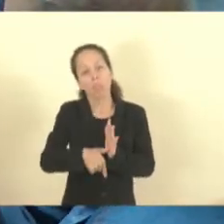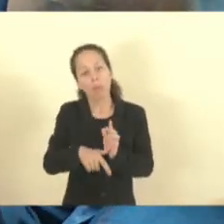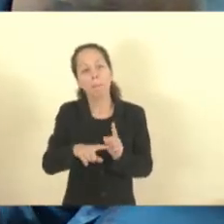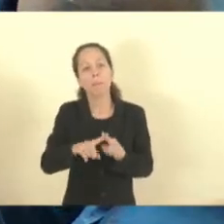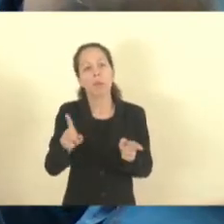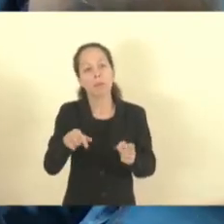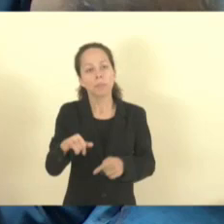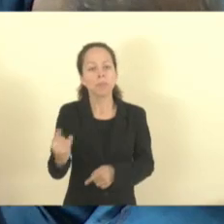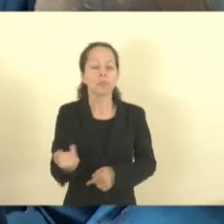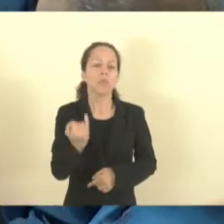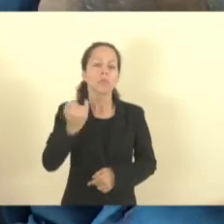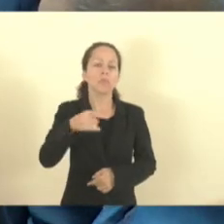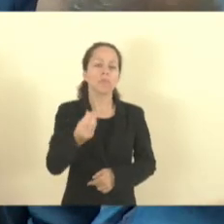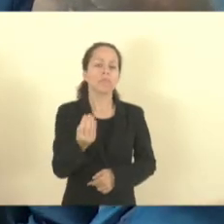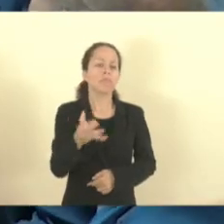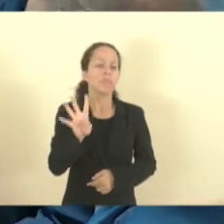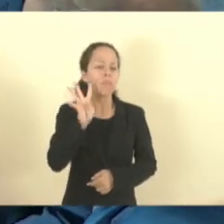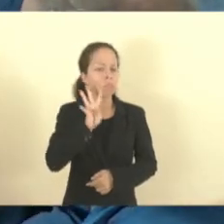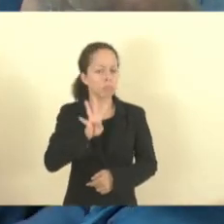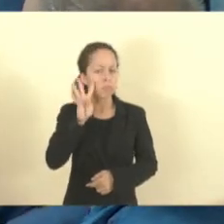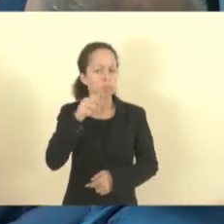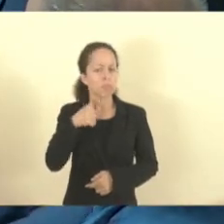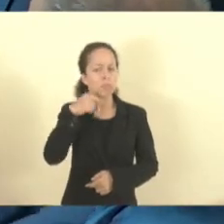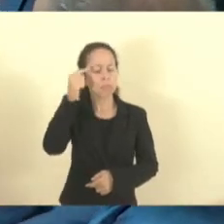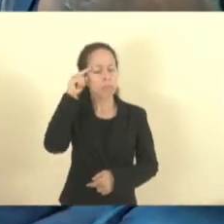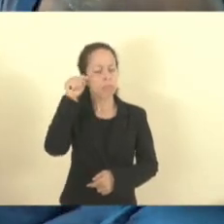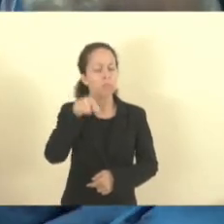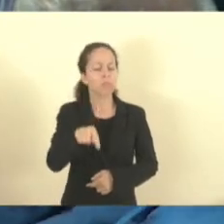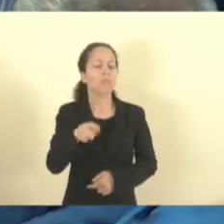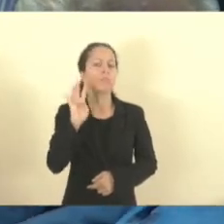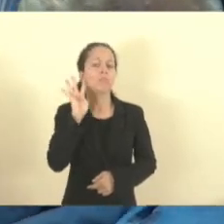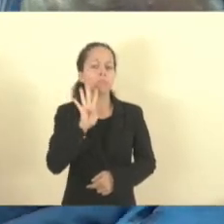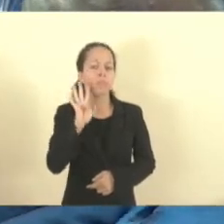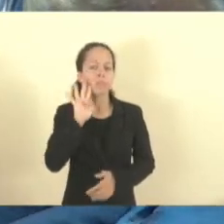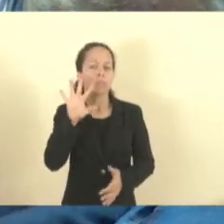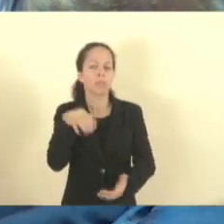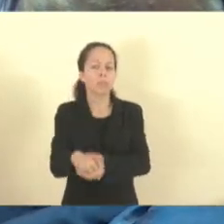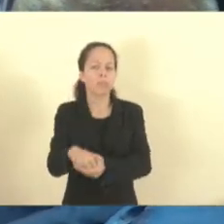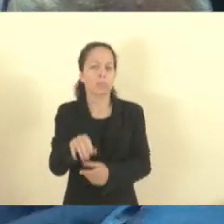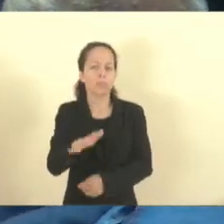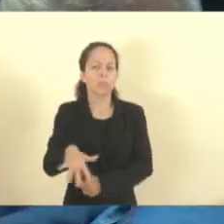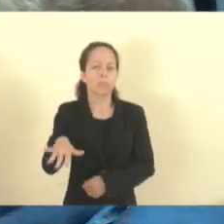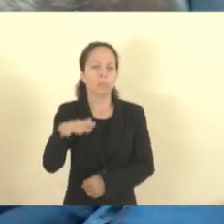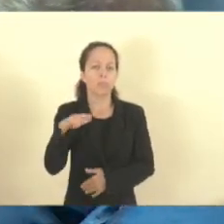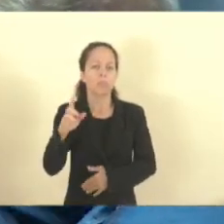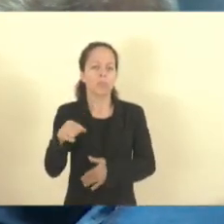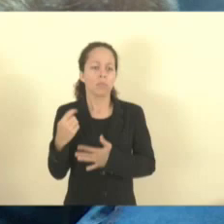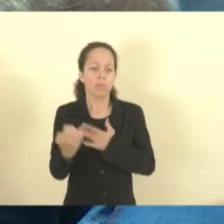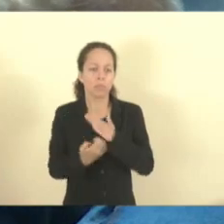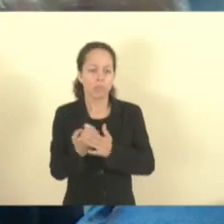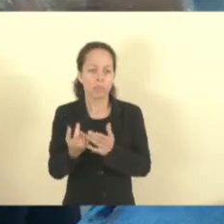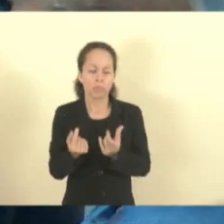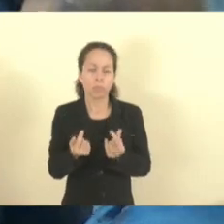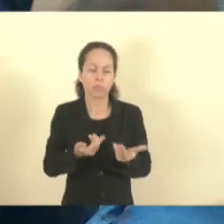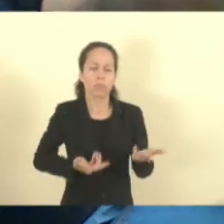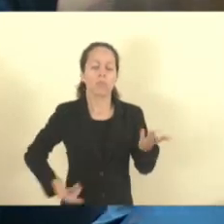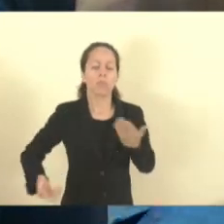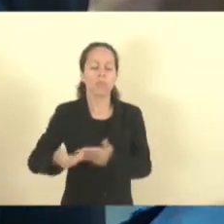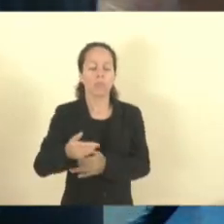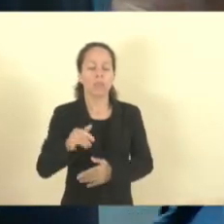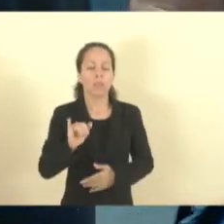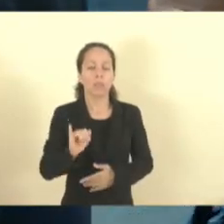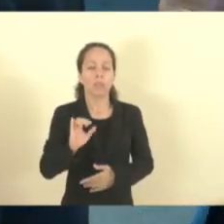nunca. Muito legal. Eu acho que dá uma organização bacana no setor empresarial na questão da transferência de crédito ICMS, ficando,